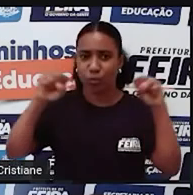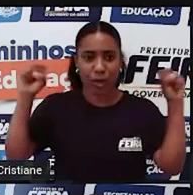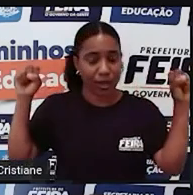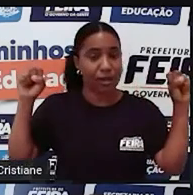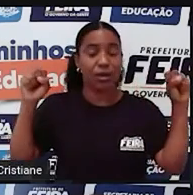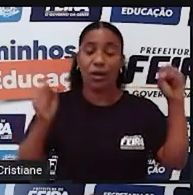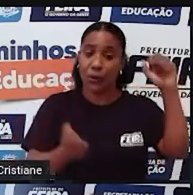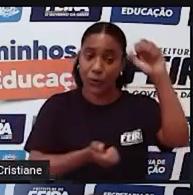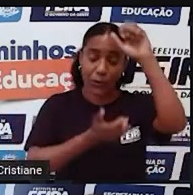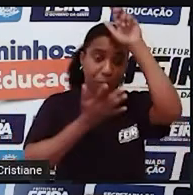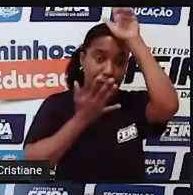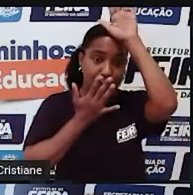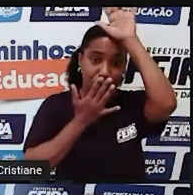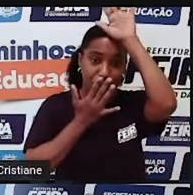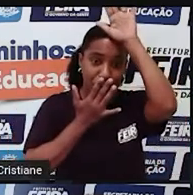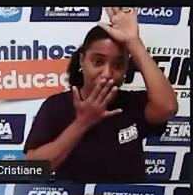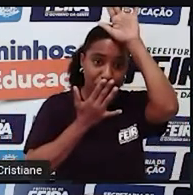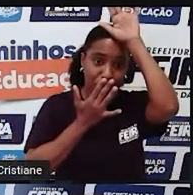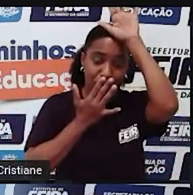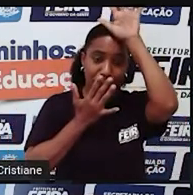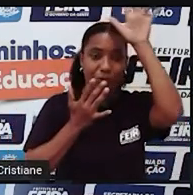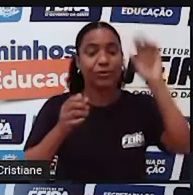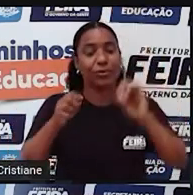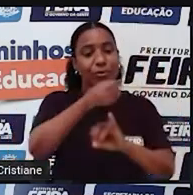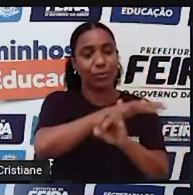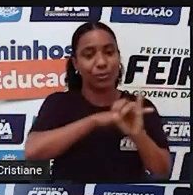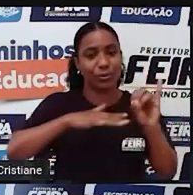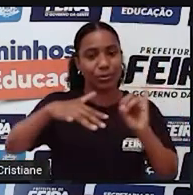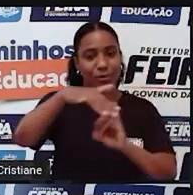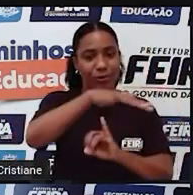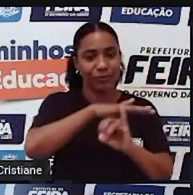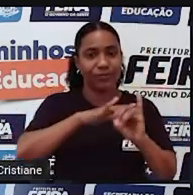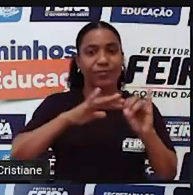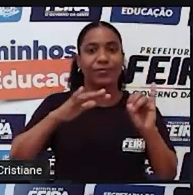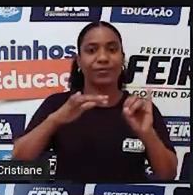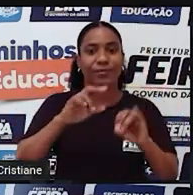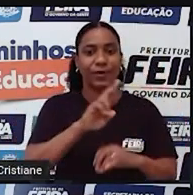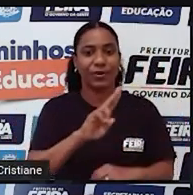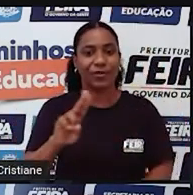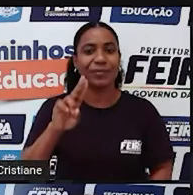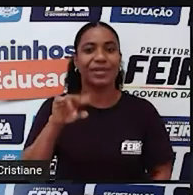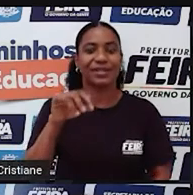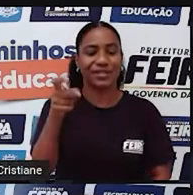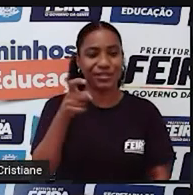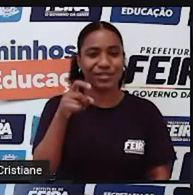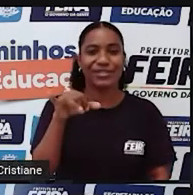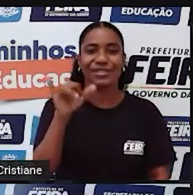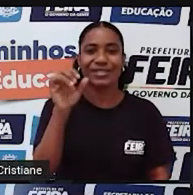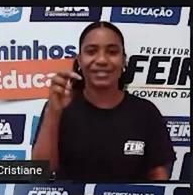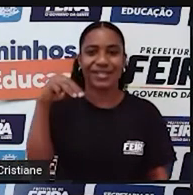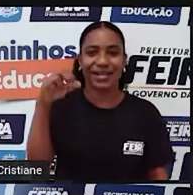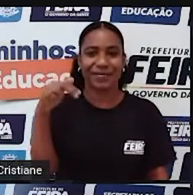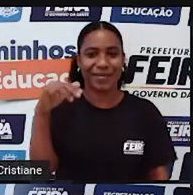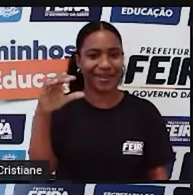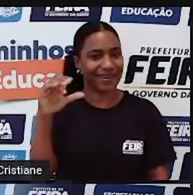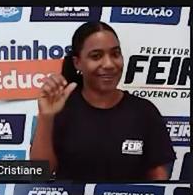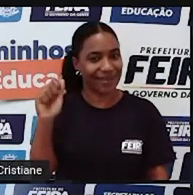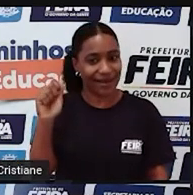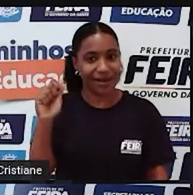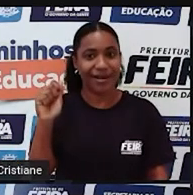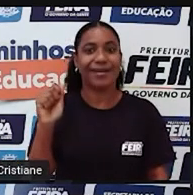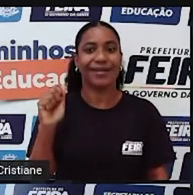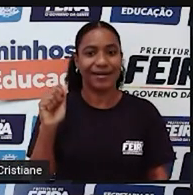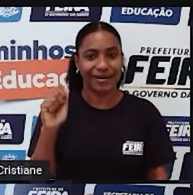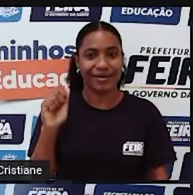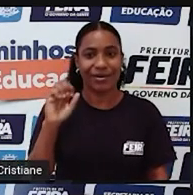indígenas da ilha, os Tainos, chamavam-na de Chaimaca ou Aruaque, ou seja,